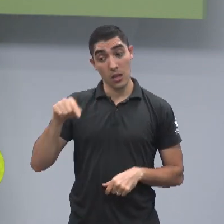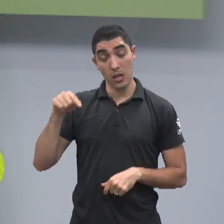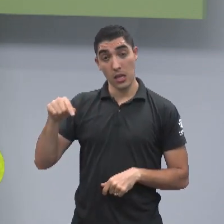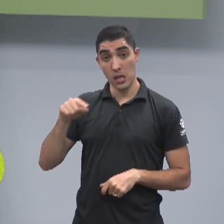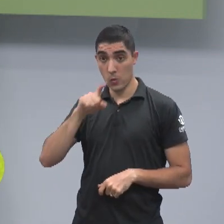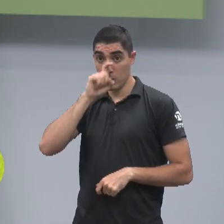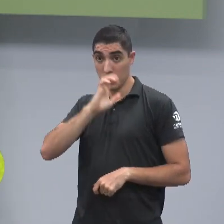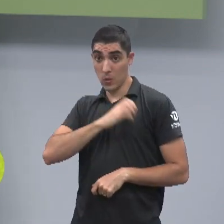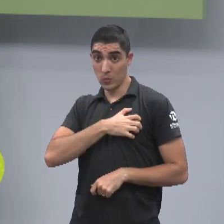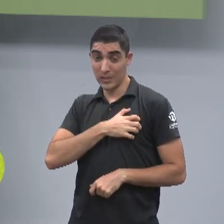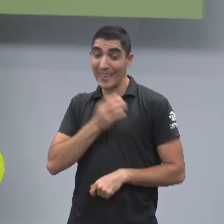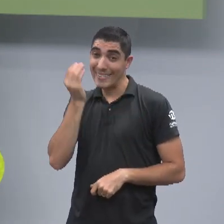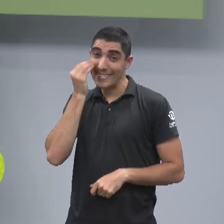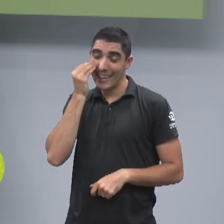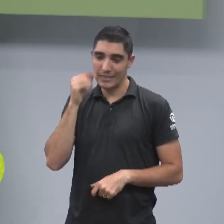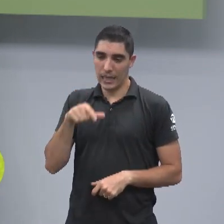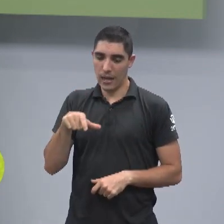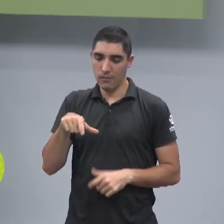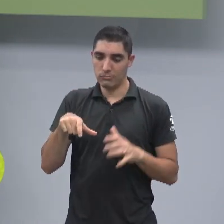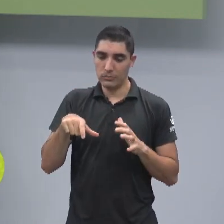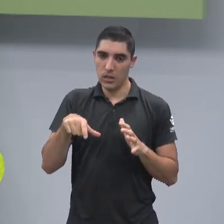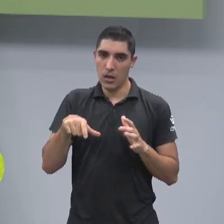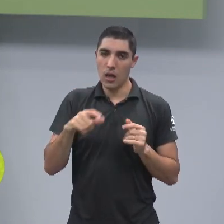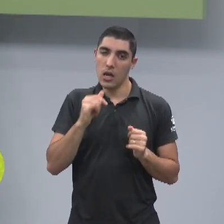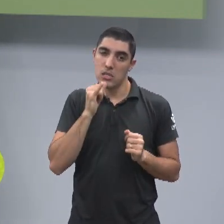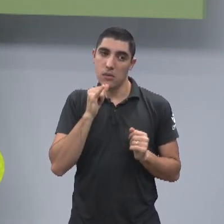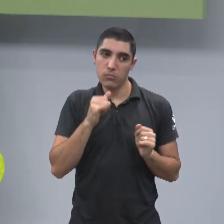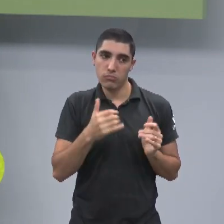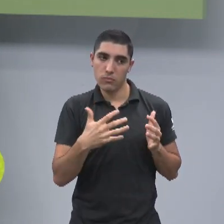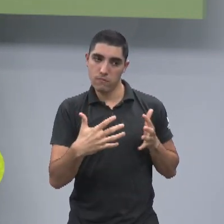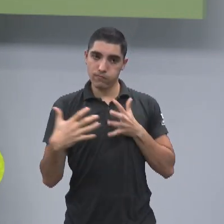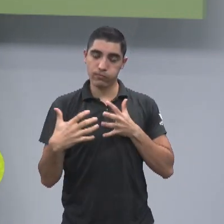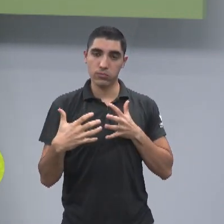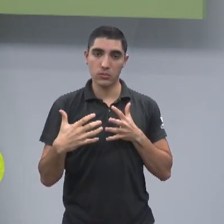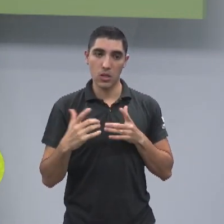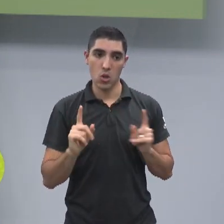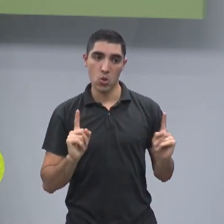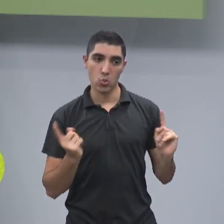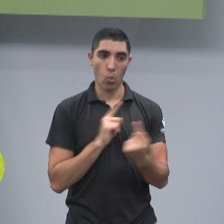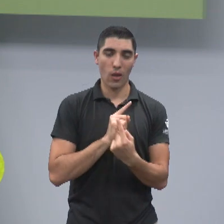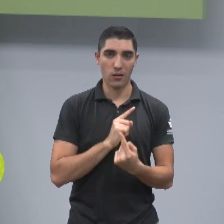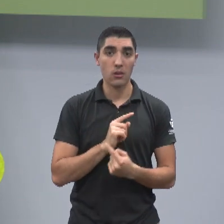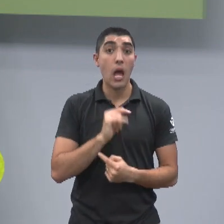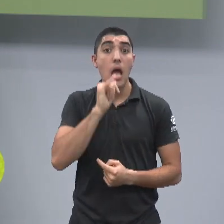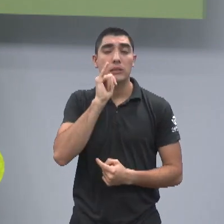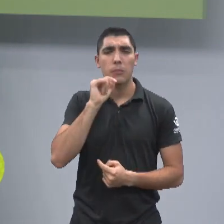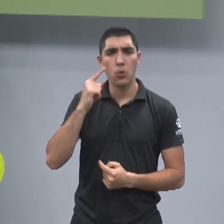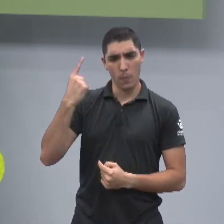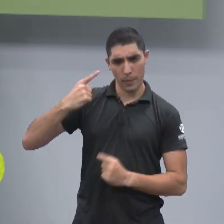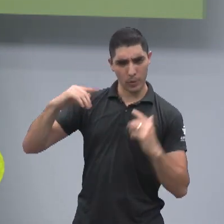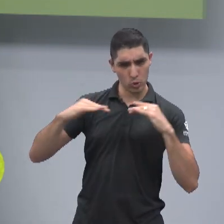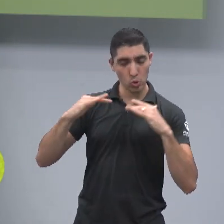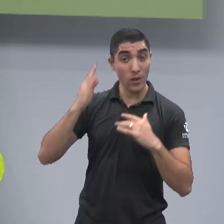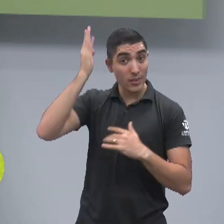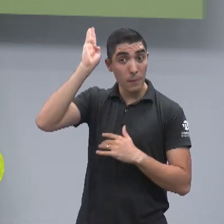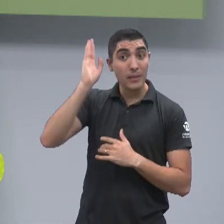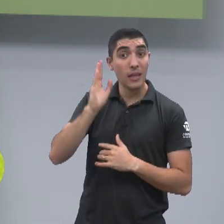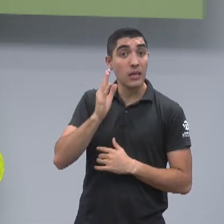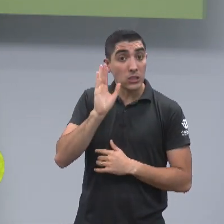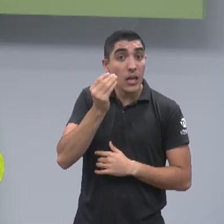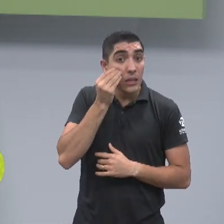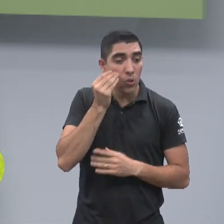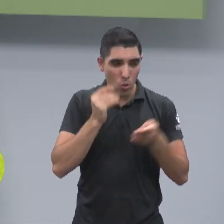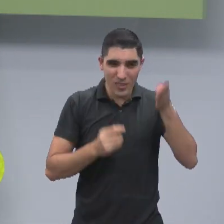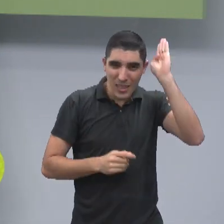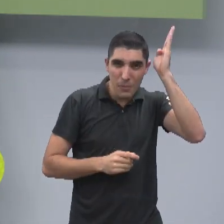jogar aí pelo contra-ataque, né? Ao contrário do que aconteceu na primeira partida. O Taubaté até saiu no primeiro tempo, até saiu mais para o ataque, acertou